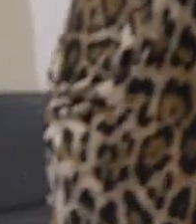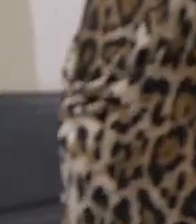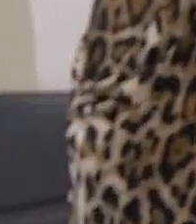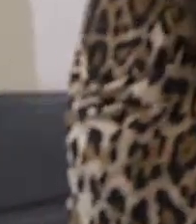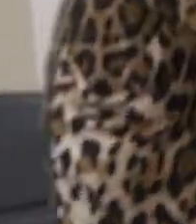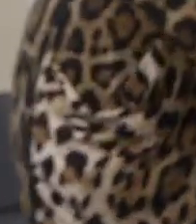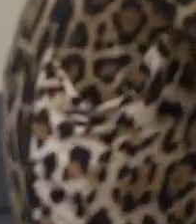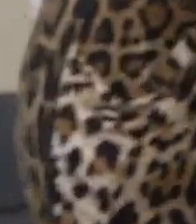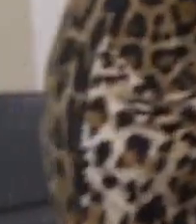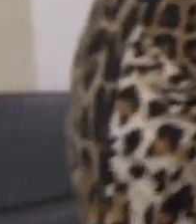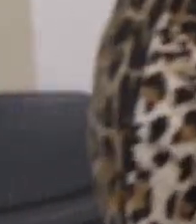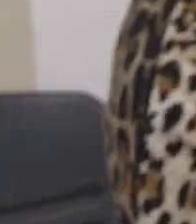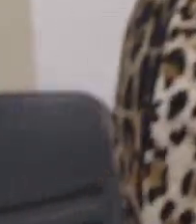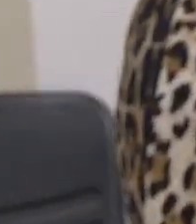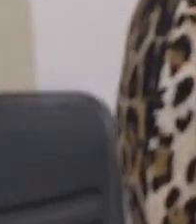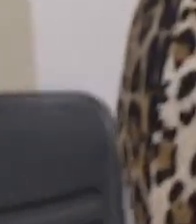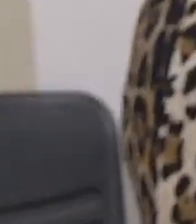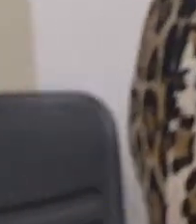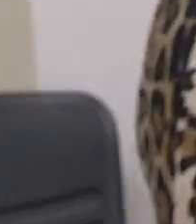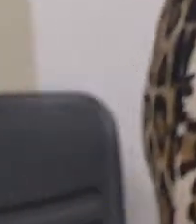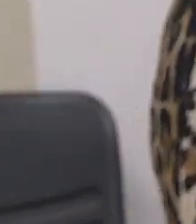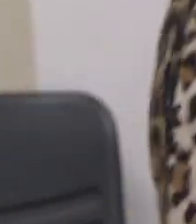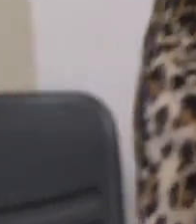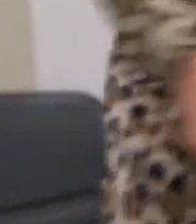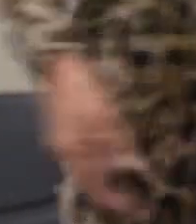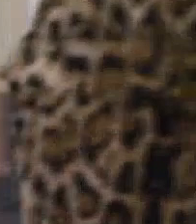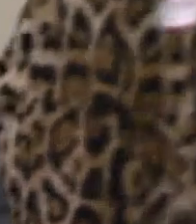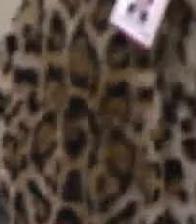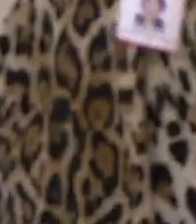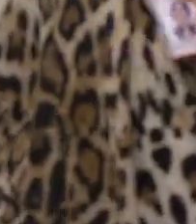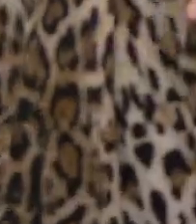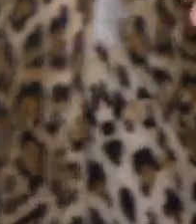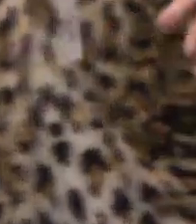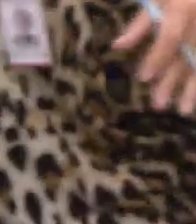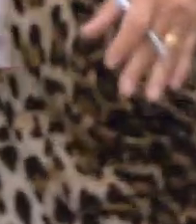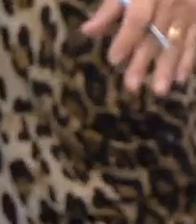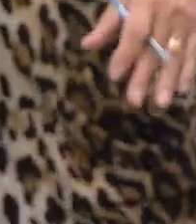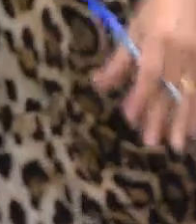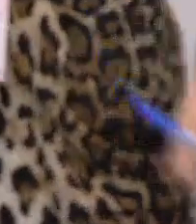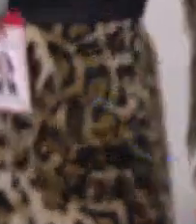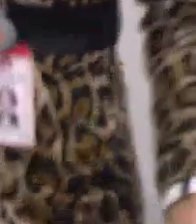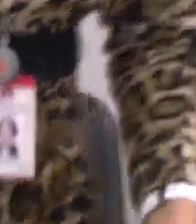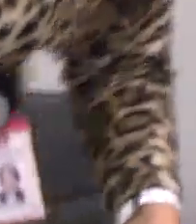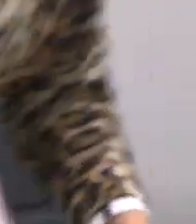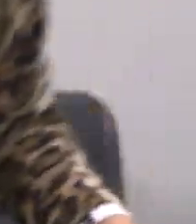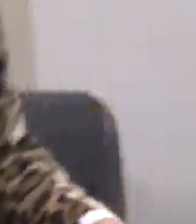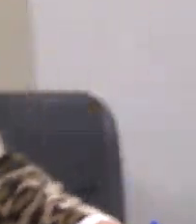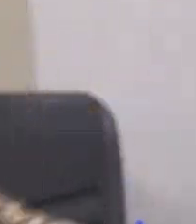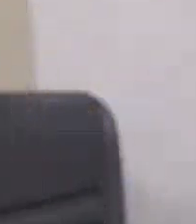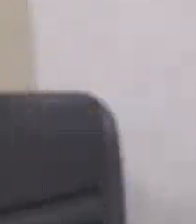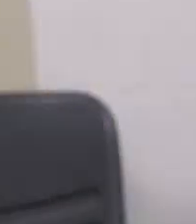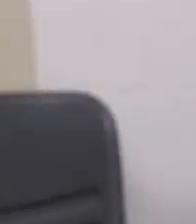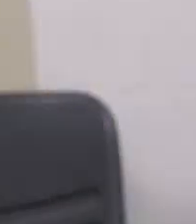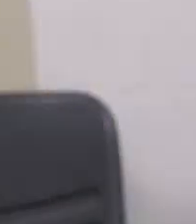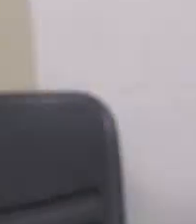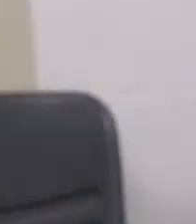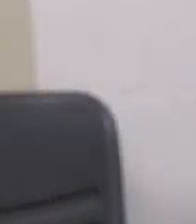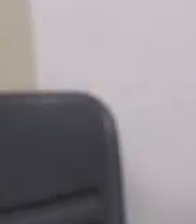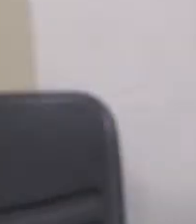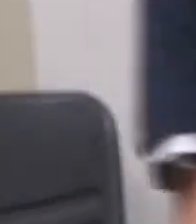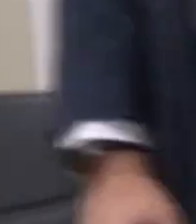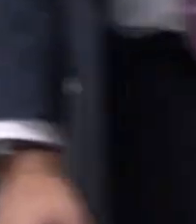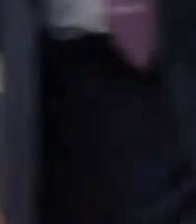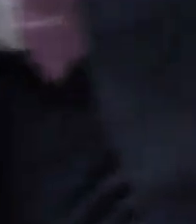ficar mais competitivo e, sobretudo, a gente se tornar mais atrativo e, claro, vender o Brasil e que melhore a imagem